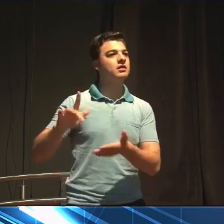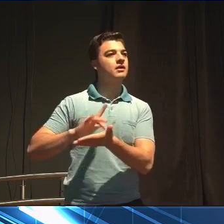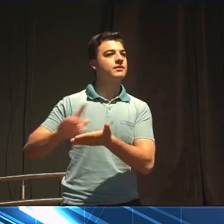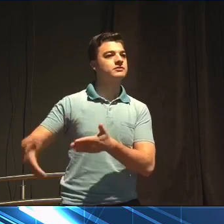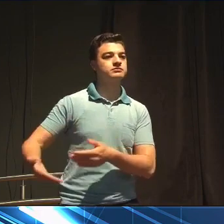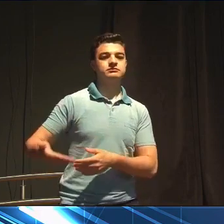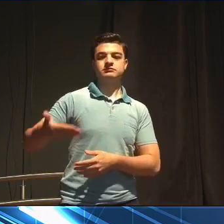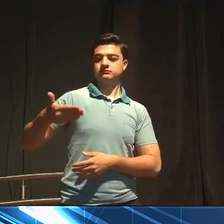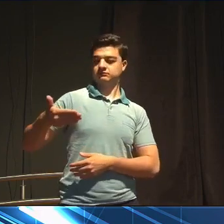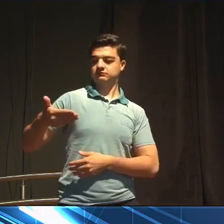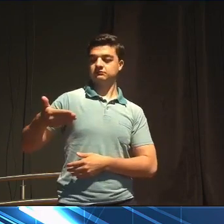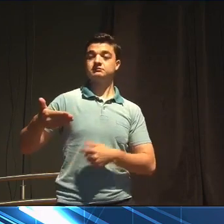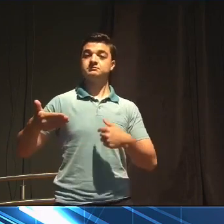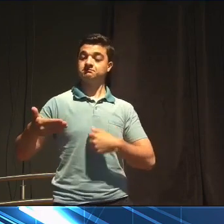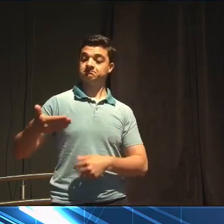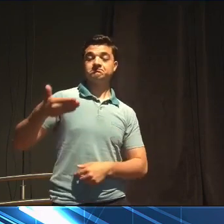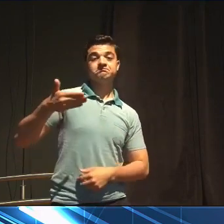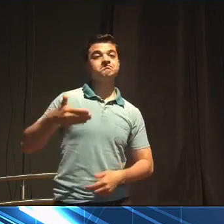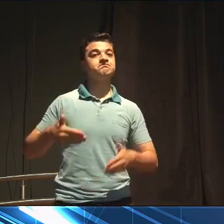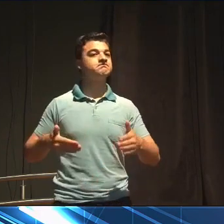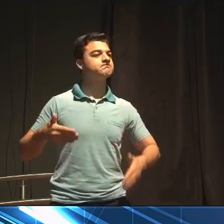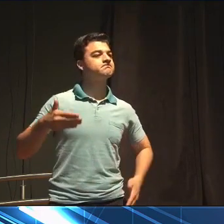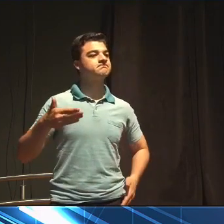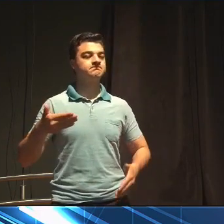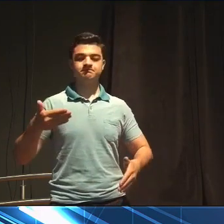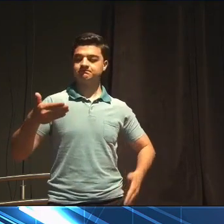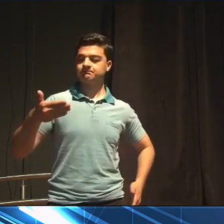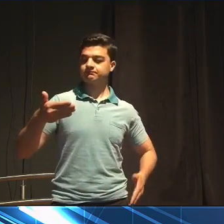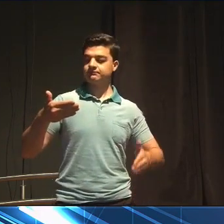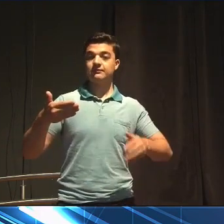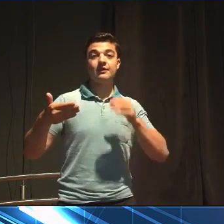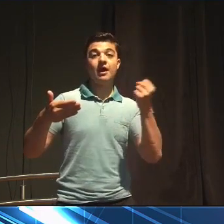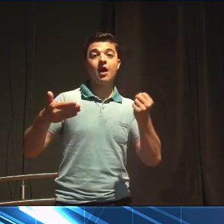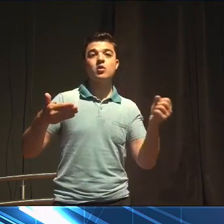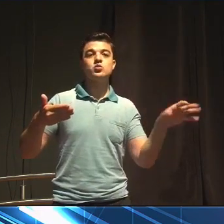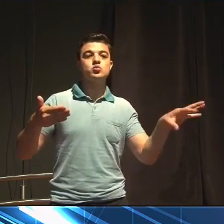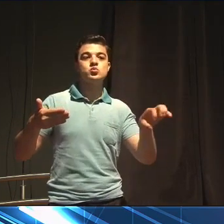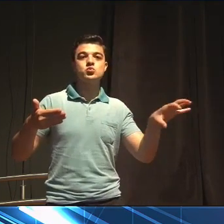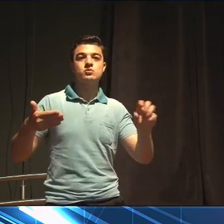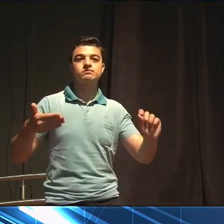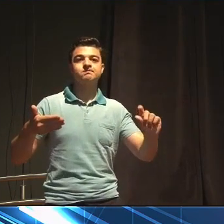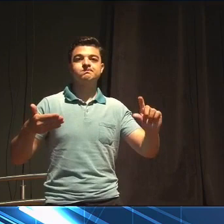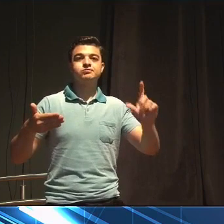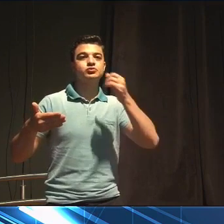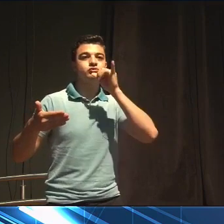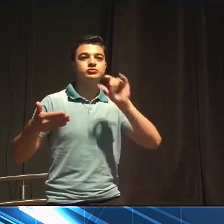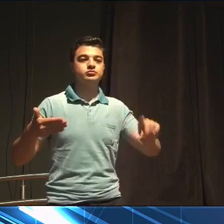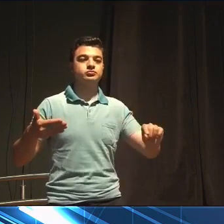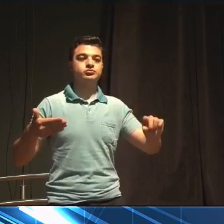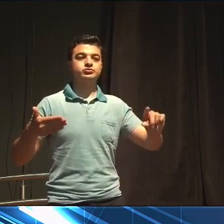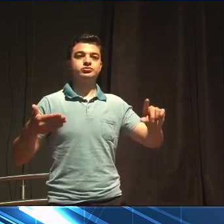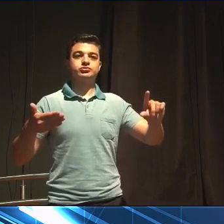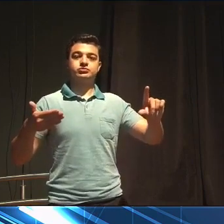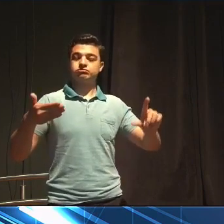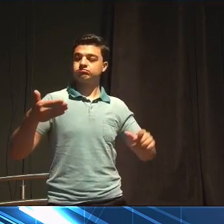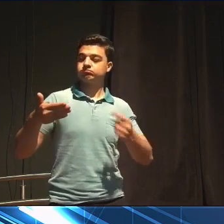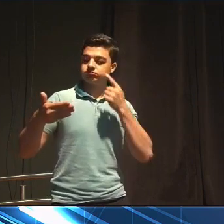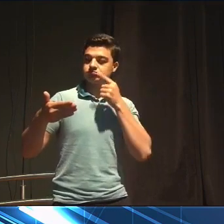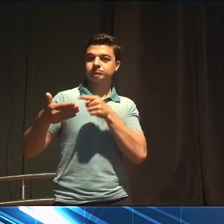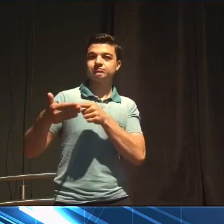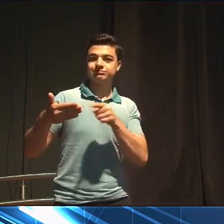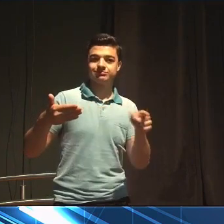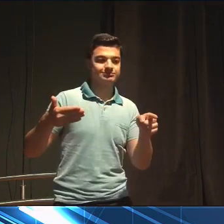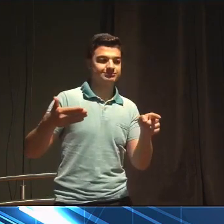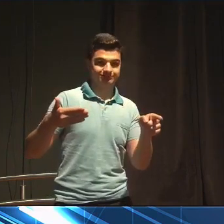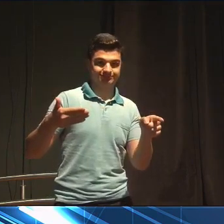mão, saí andando pela garagem que eu estava e acompanhando a carga do carro. Para fazer isso no mundo real, eles iam precisar montar